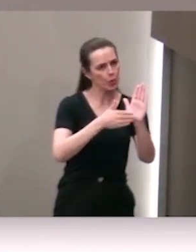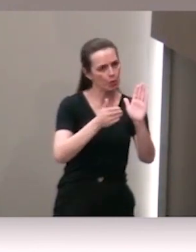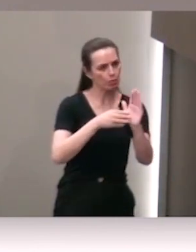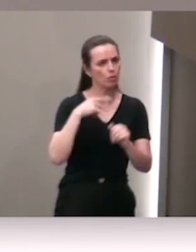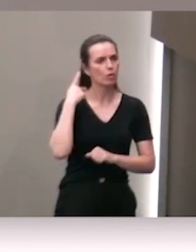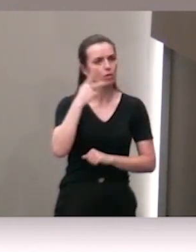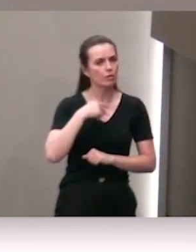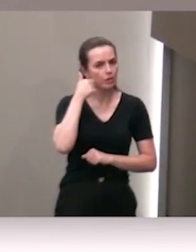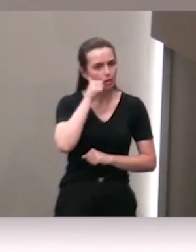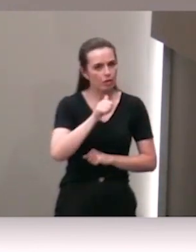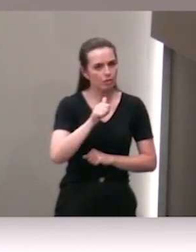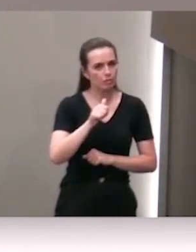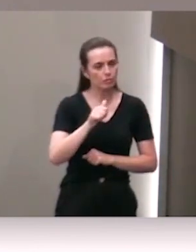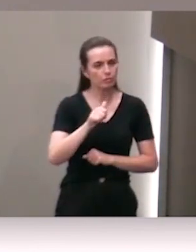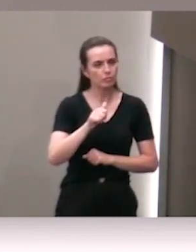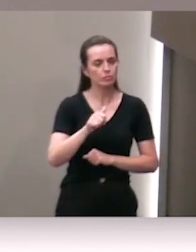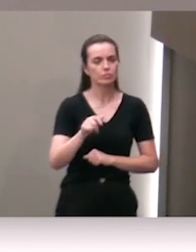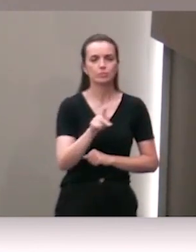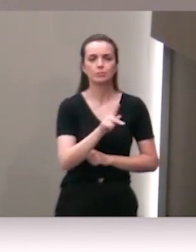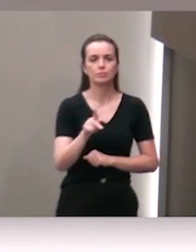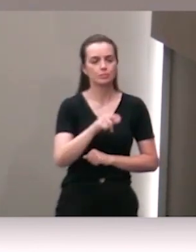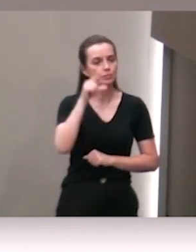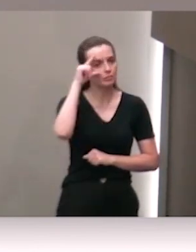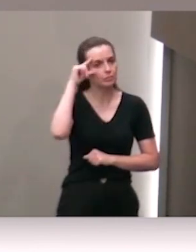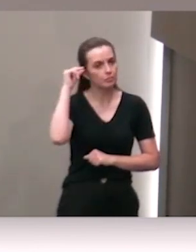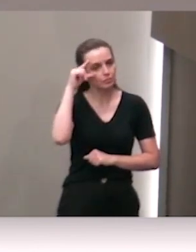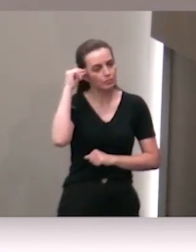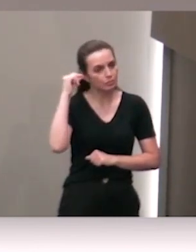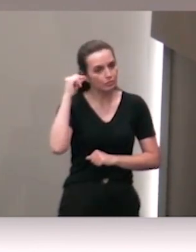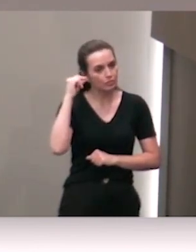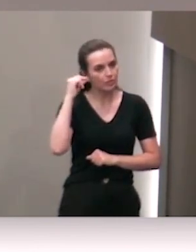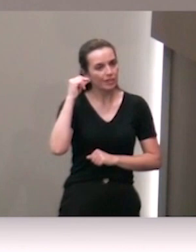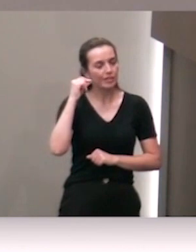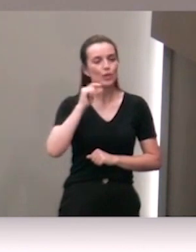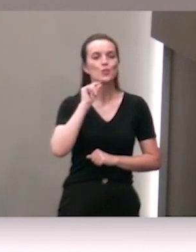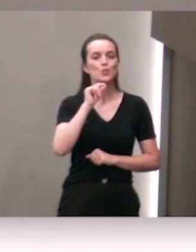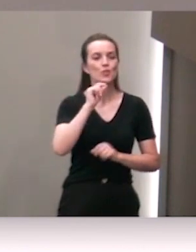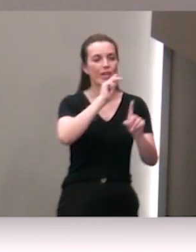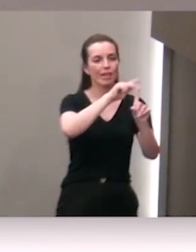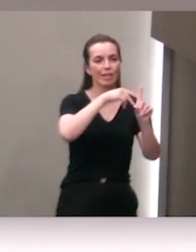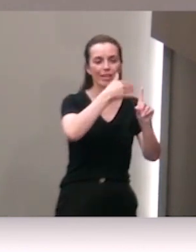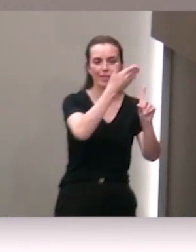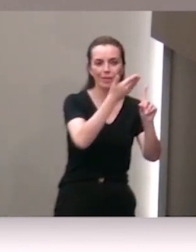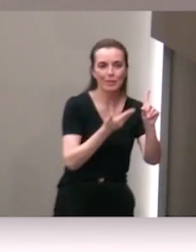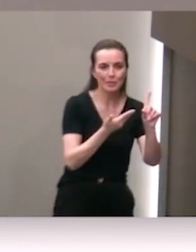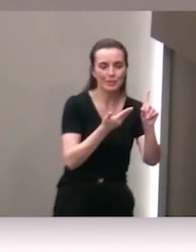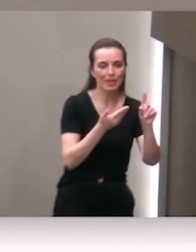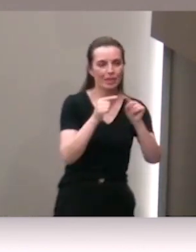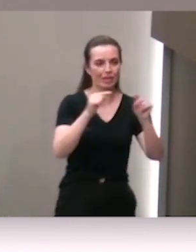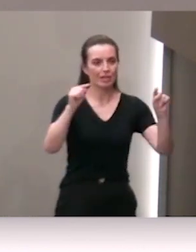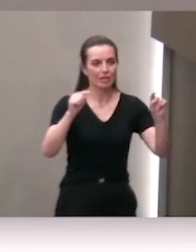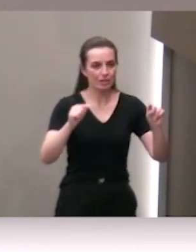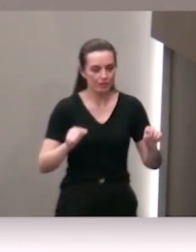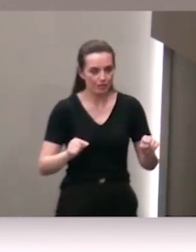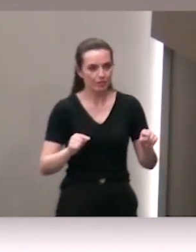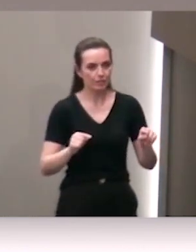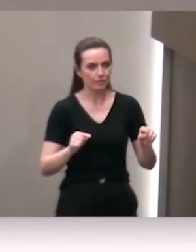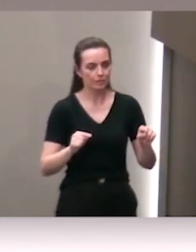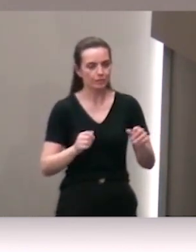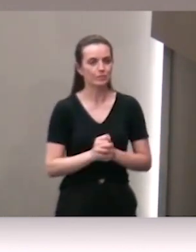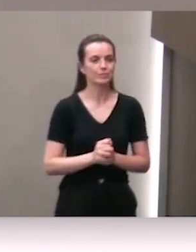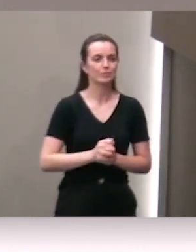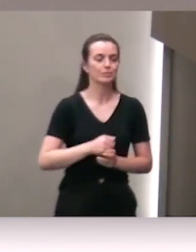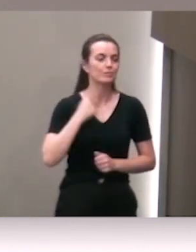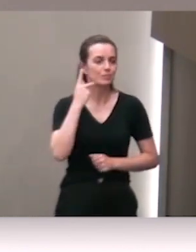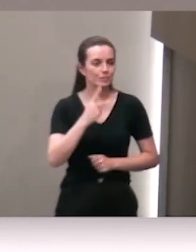vereadora Regina Costa dos Santos, que confere homenagem aos servidores do Poder Público